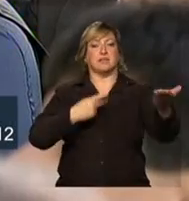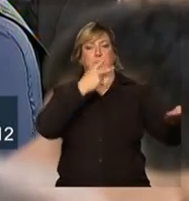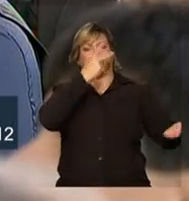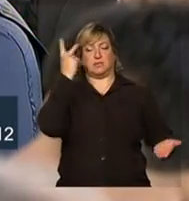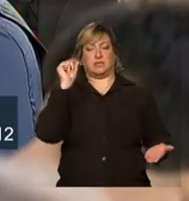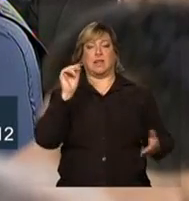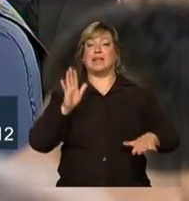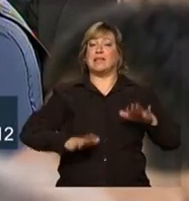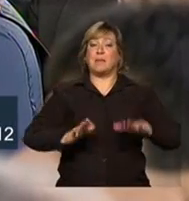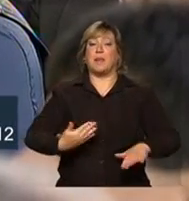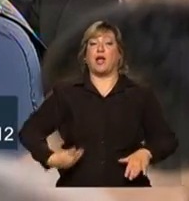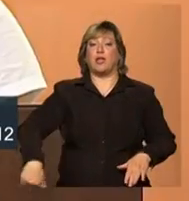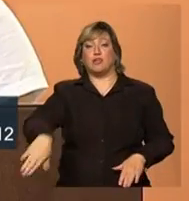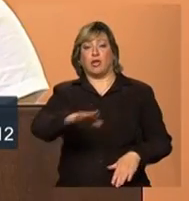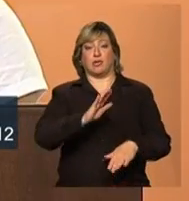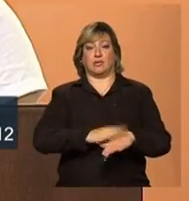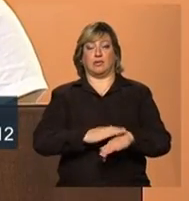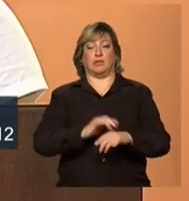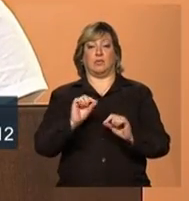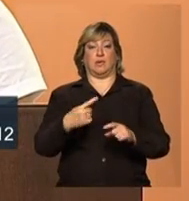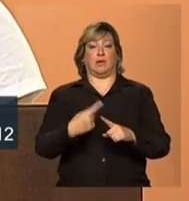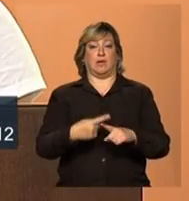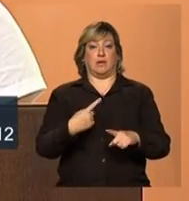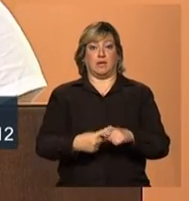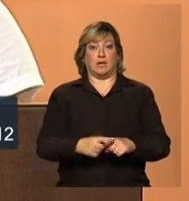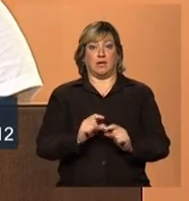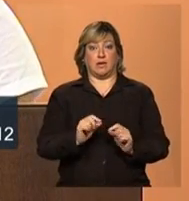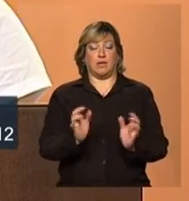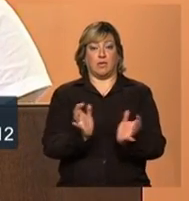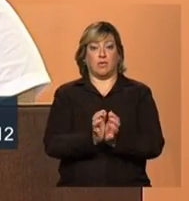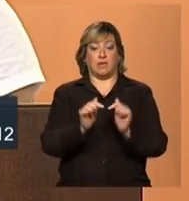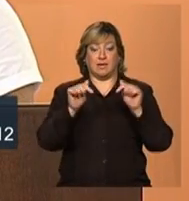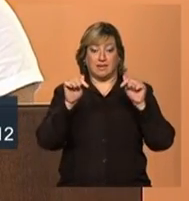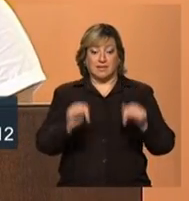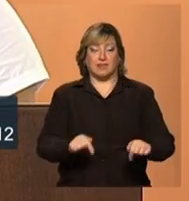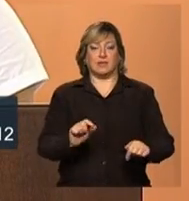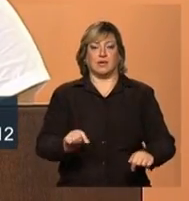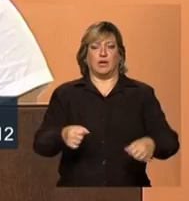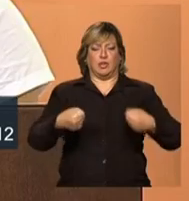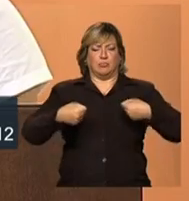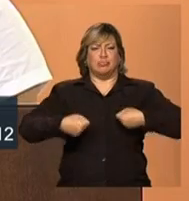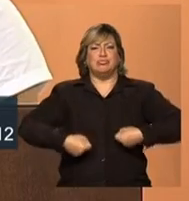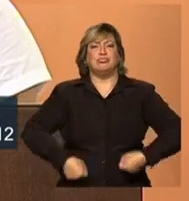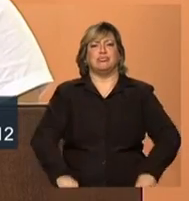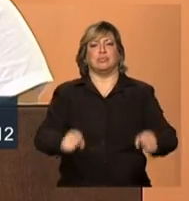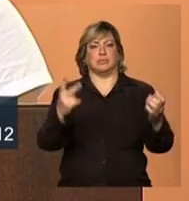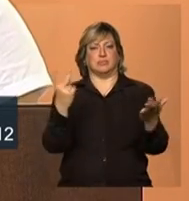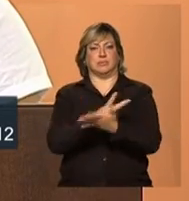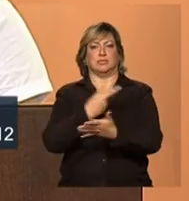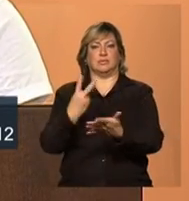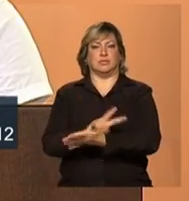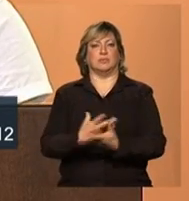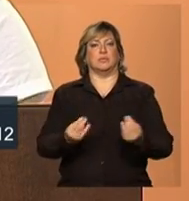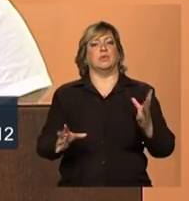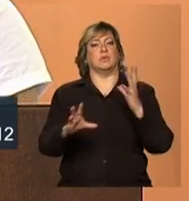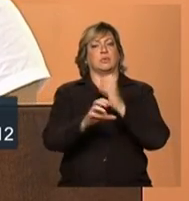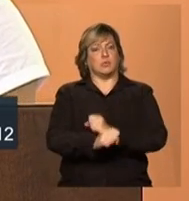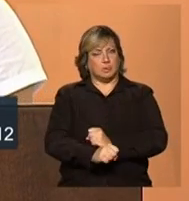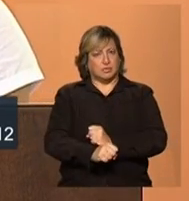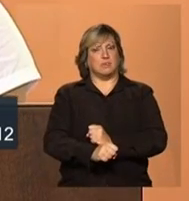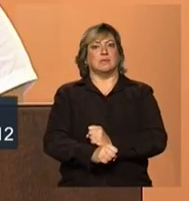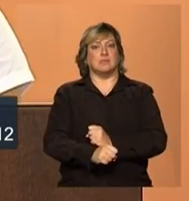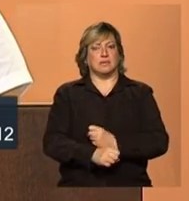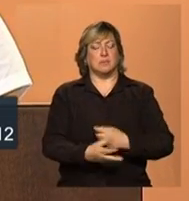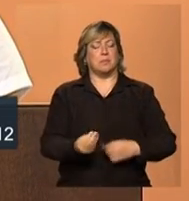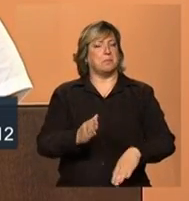de nós que um Airbus de mortos caia no Brasil a todo dia. É exatamente esse número que a gente tem.